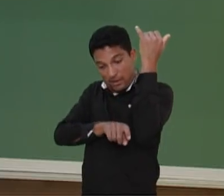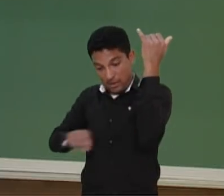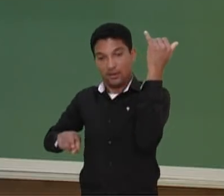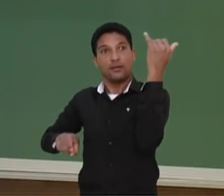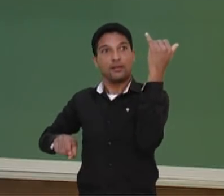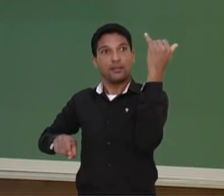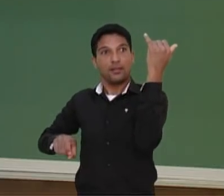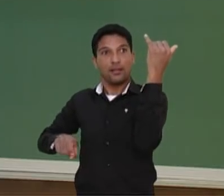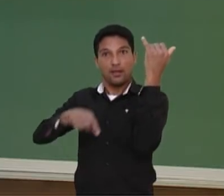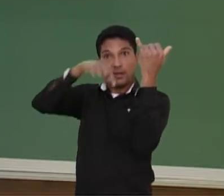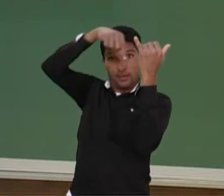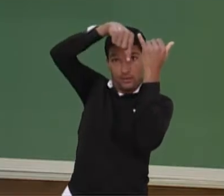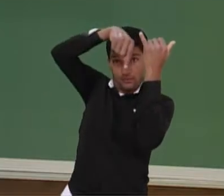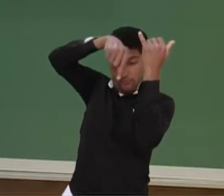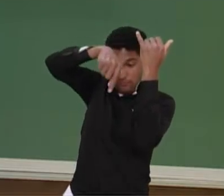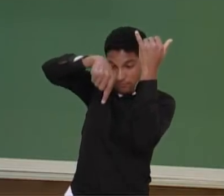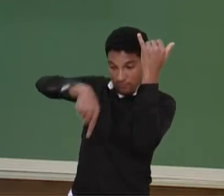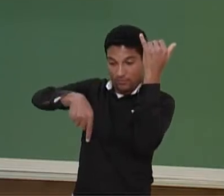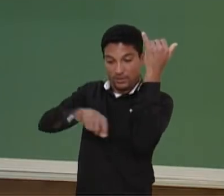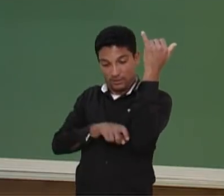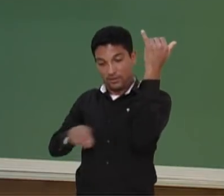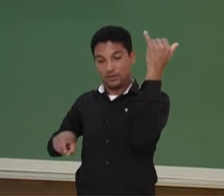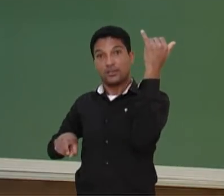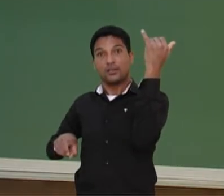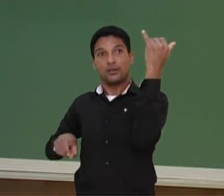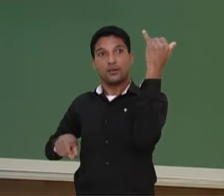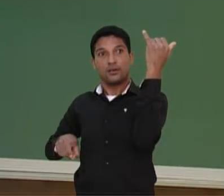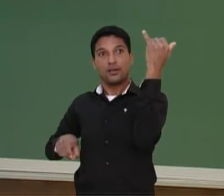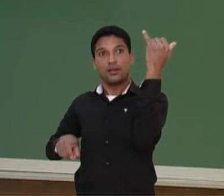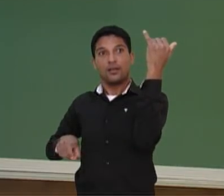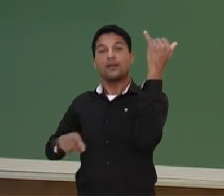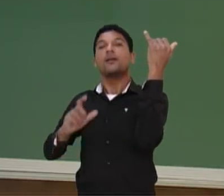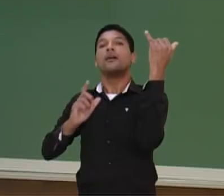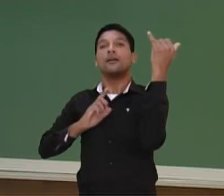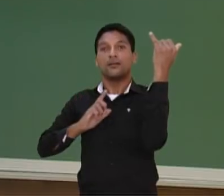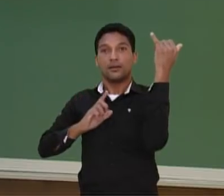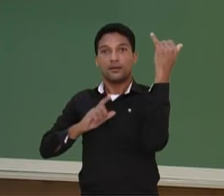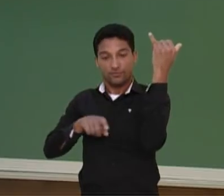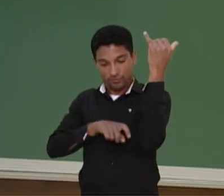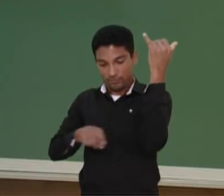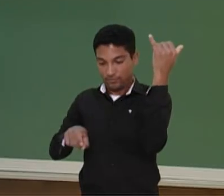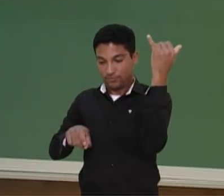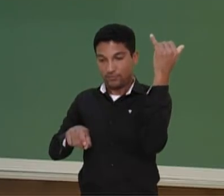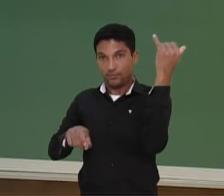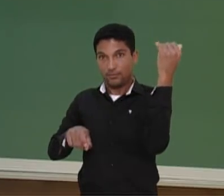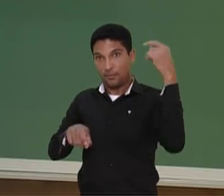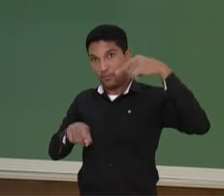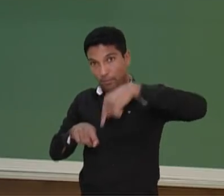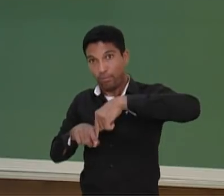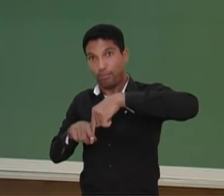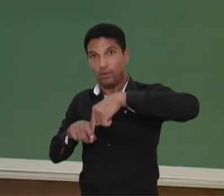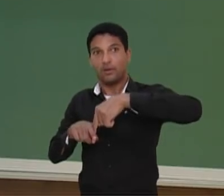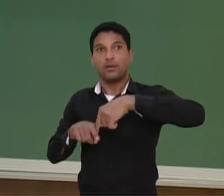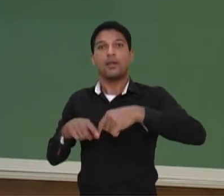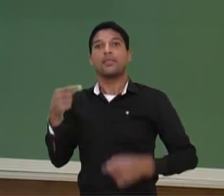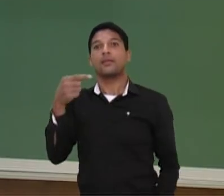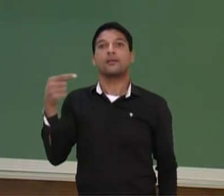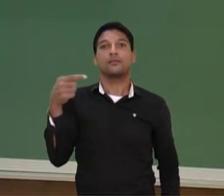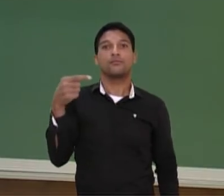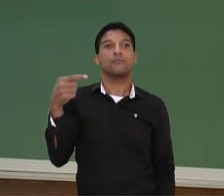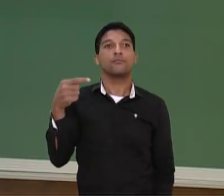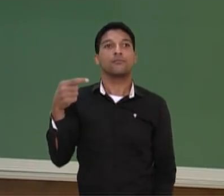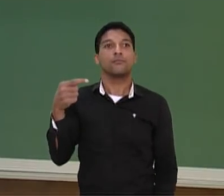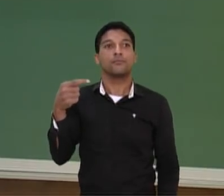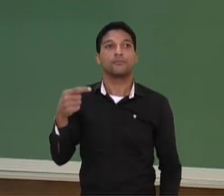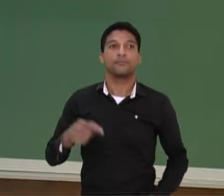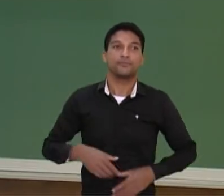parte decrescente, na descida ali, então eu tenho o quê? Que o meu coeficiente de x é negativo, é um número negativo. E